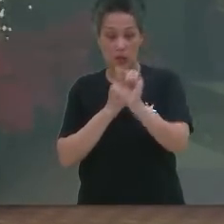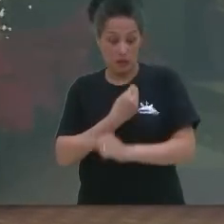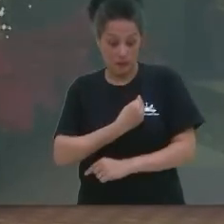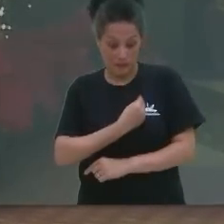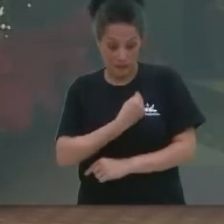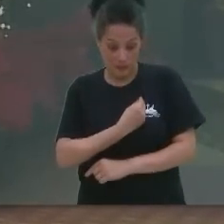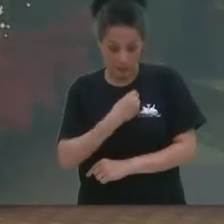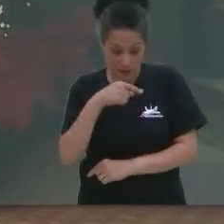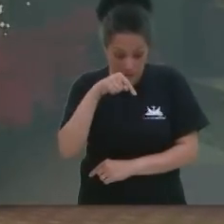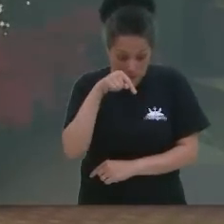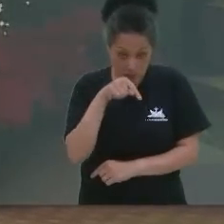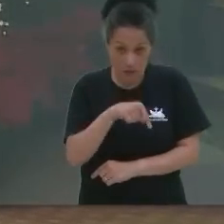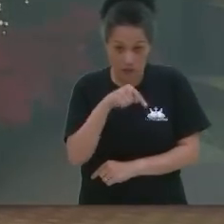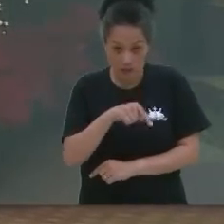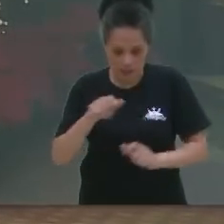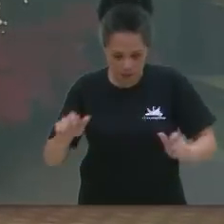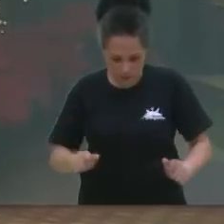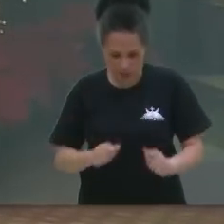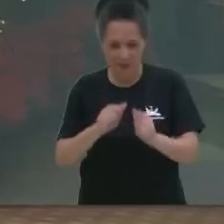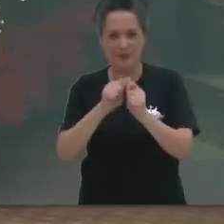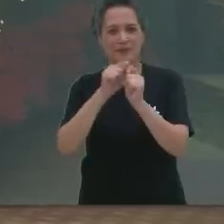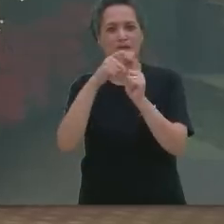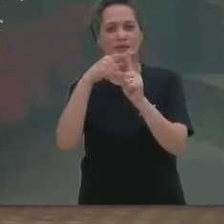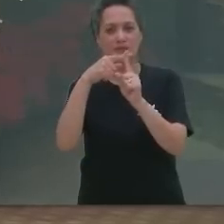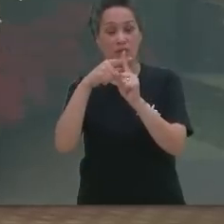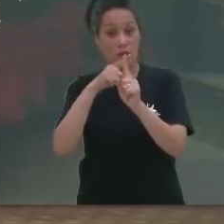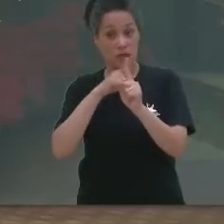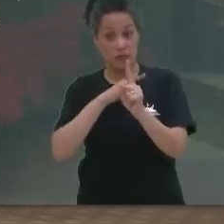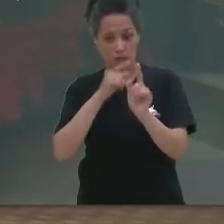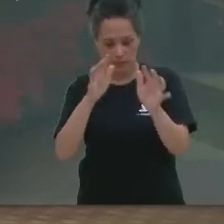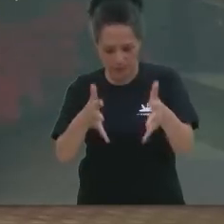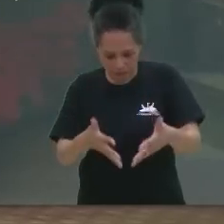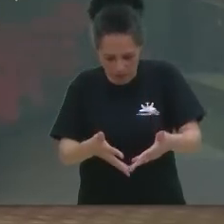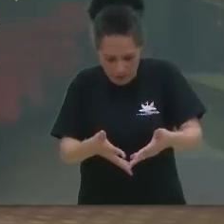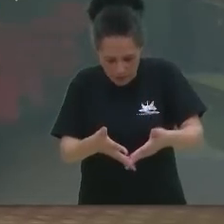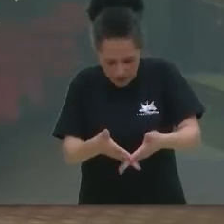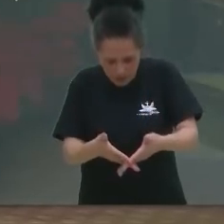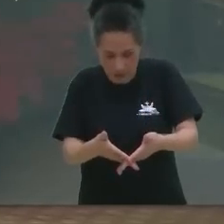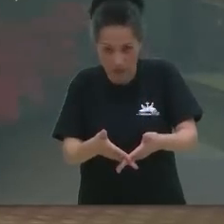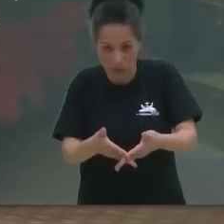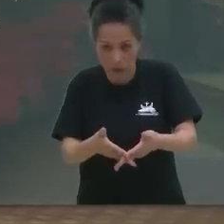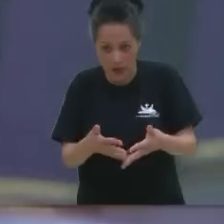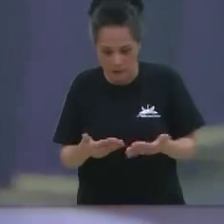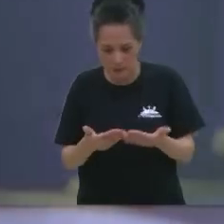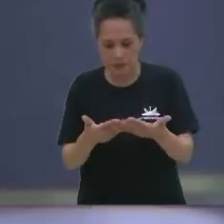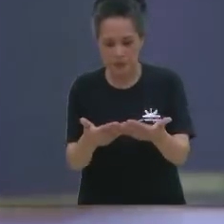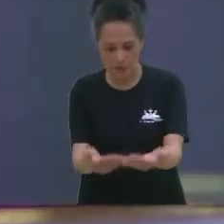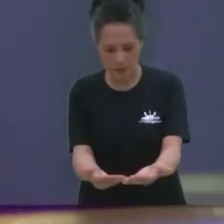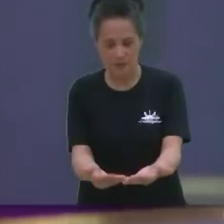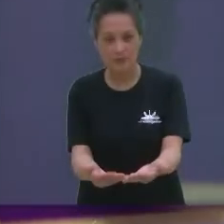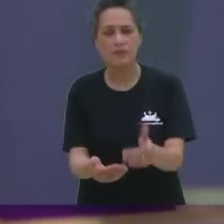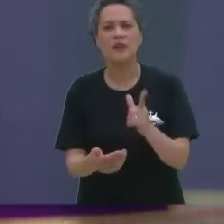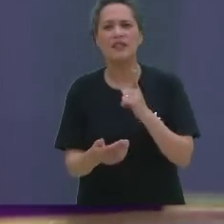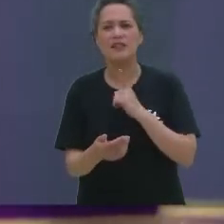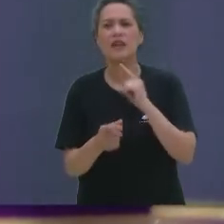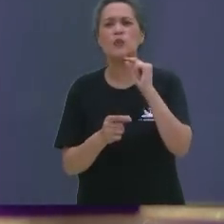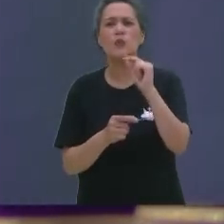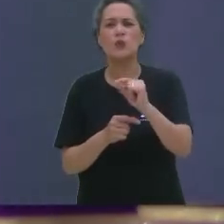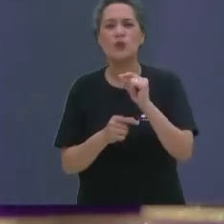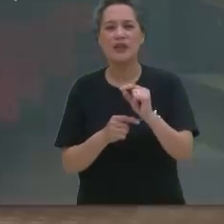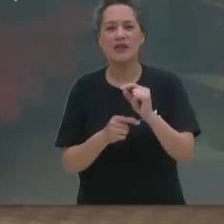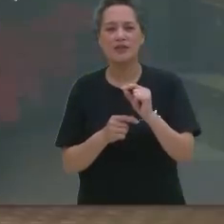santuário, veja bem aqui numa manjedoura à frente, tem várias